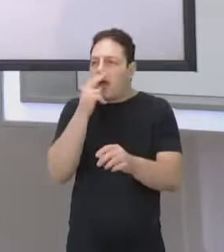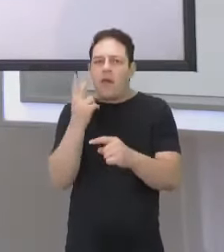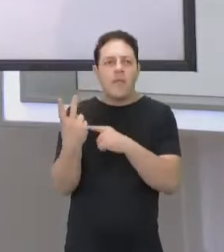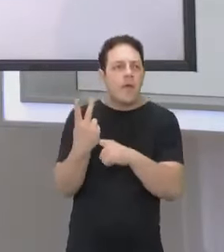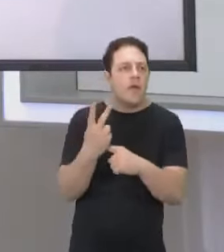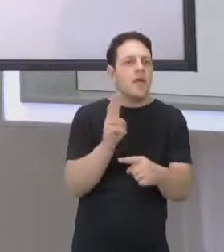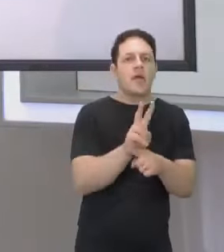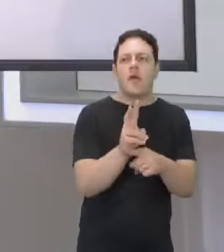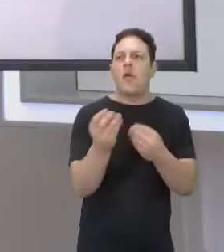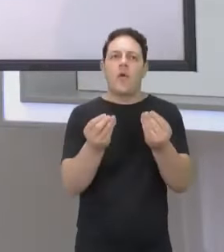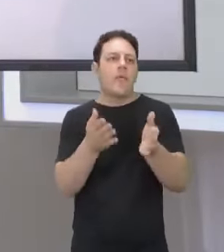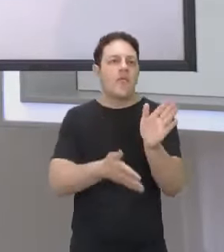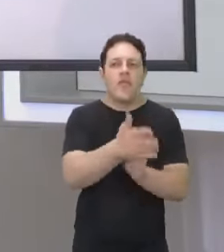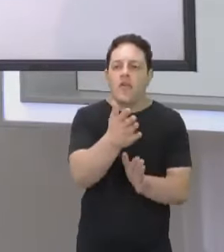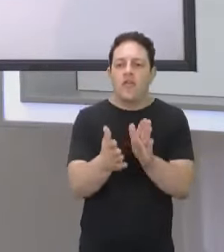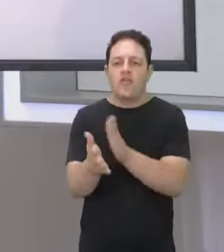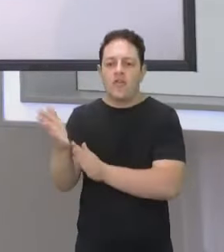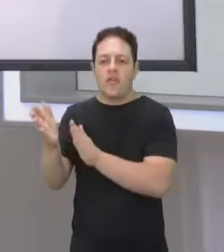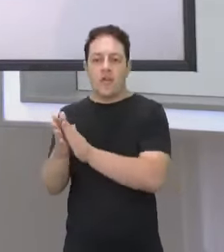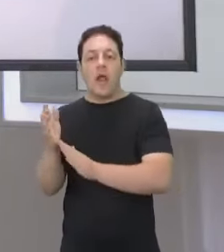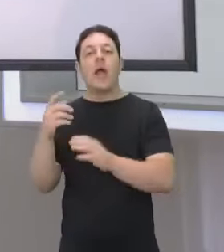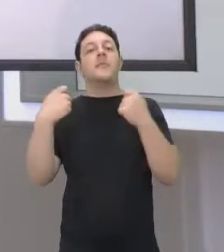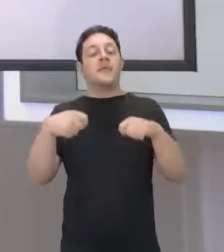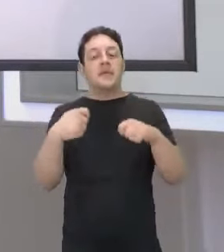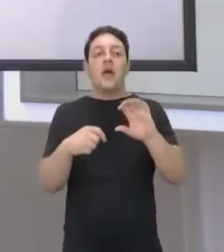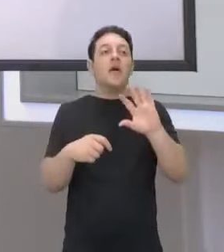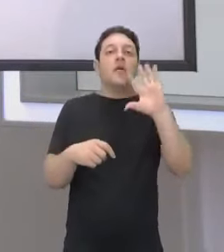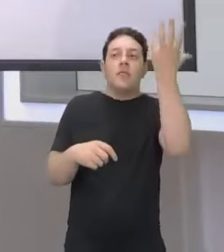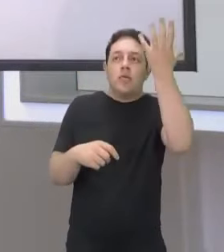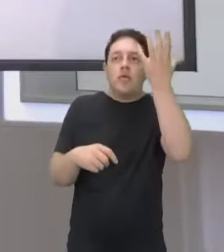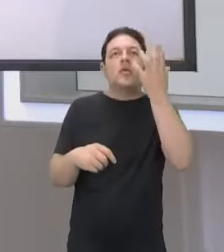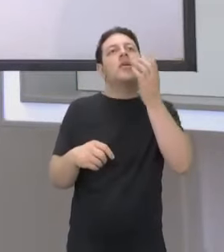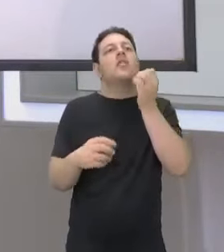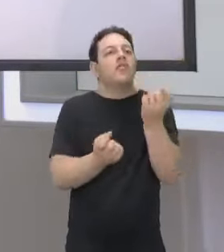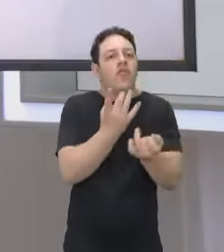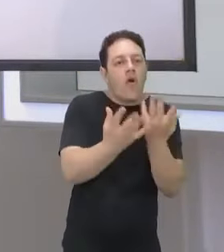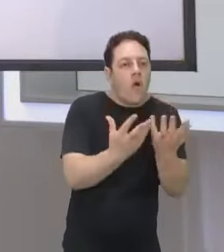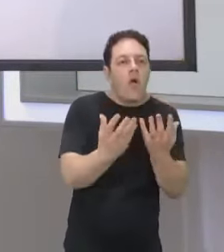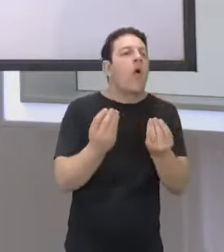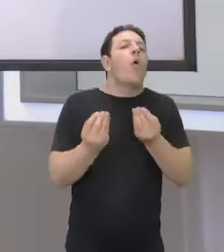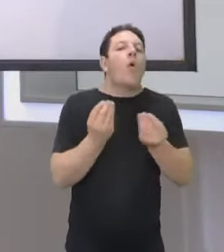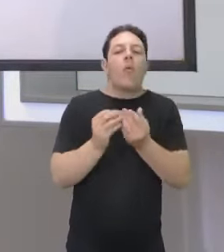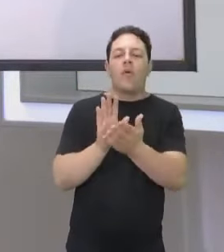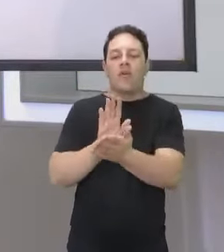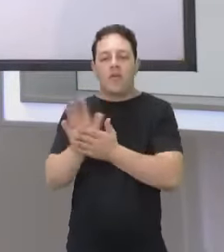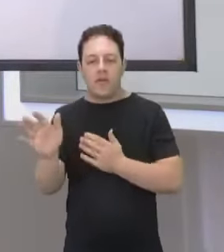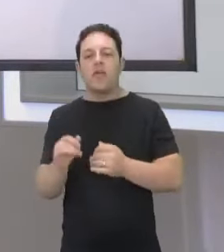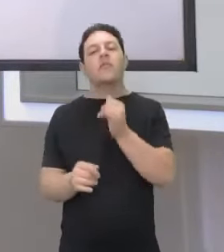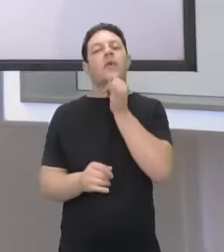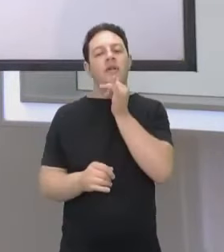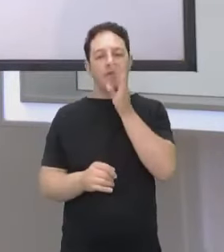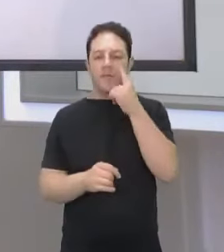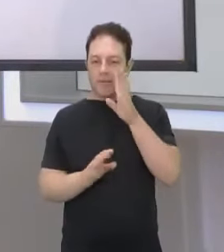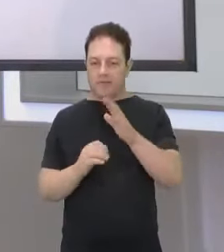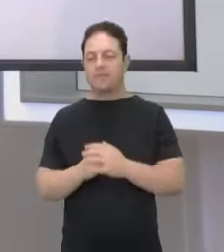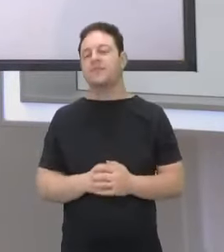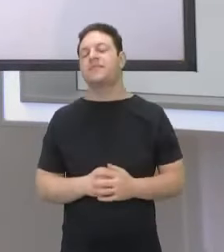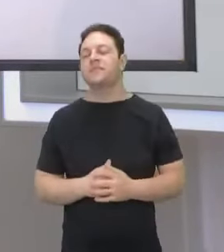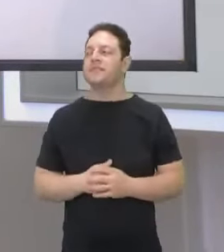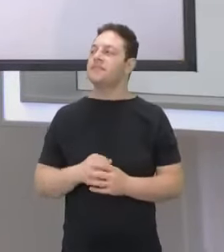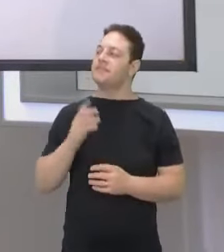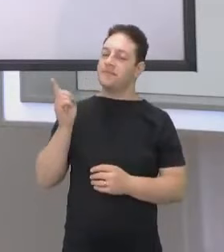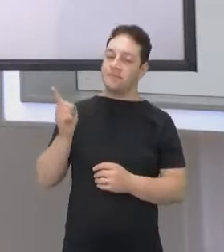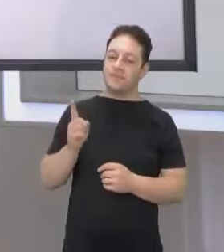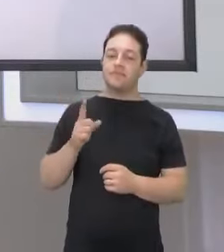pode ser feito e deve ser feito para cada uma das ameaças que vocês identifiquem na escola. Então, você